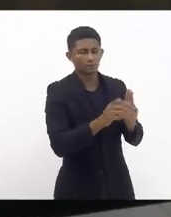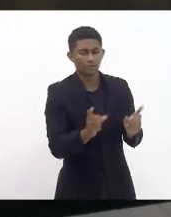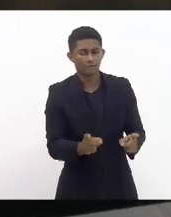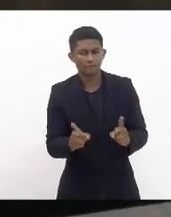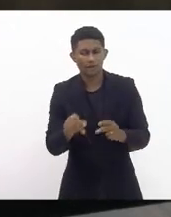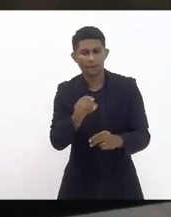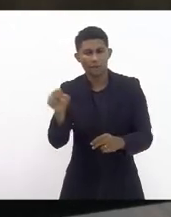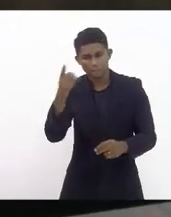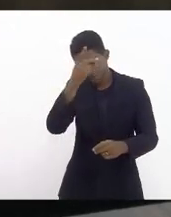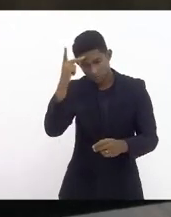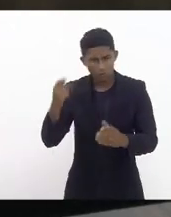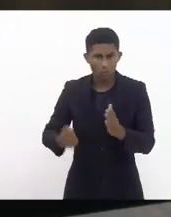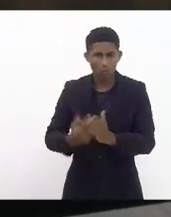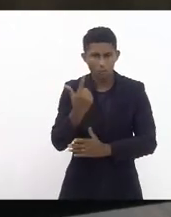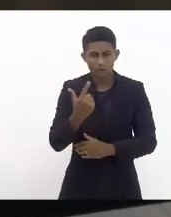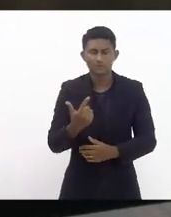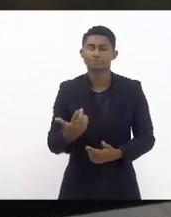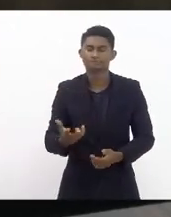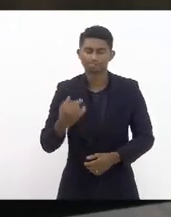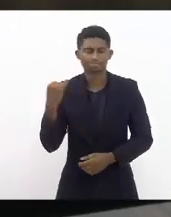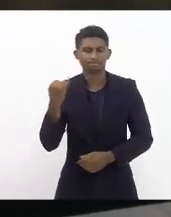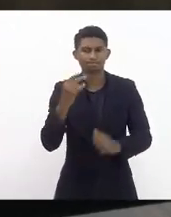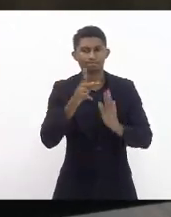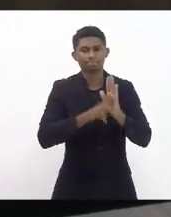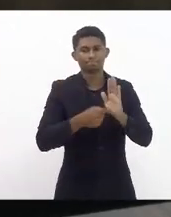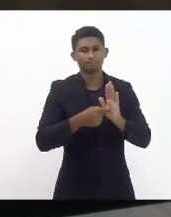importante. Nós temos, por exemplo, no Rio de Janeiro, um